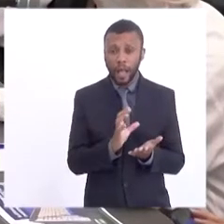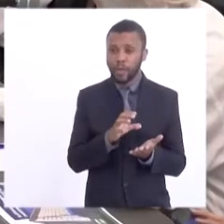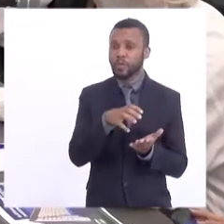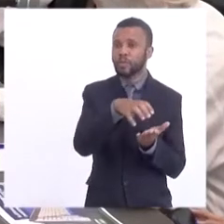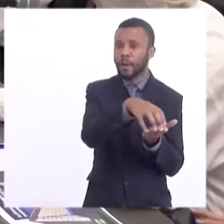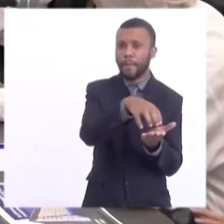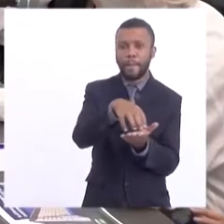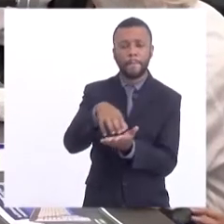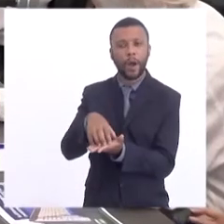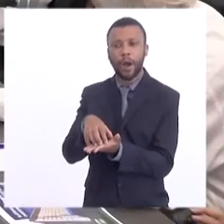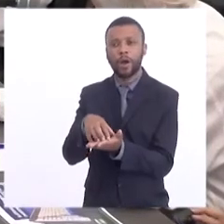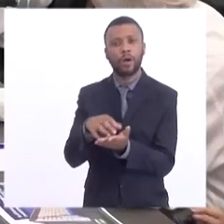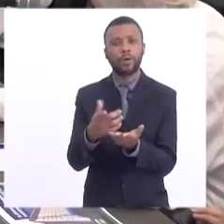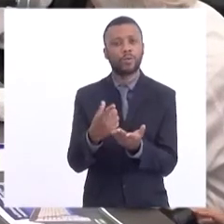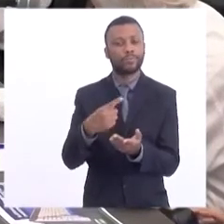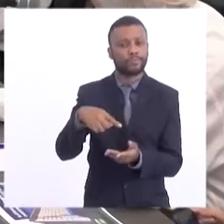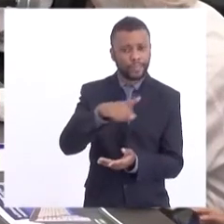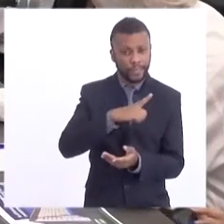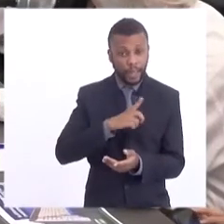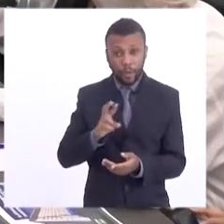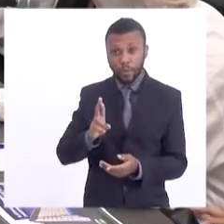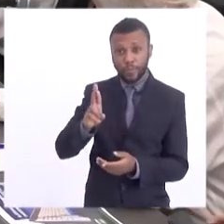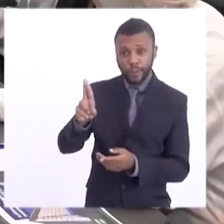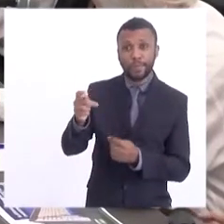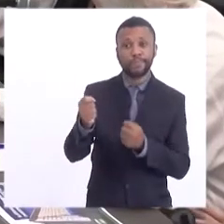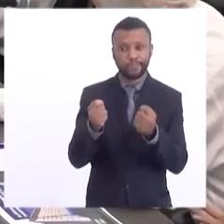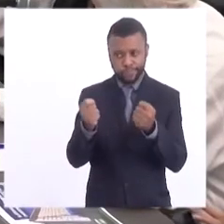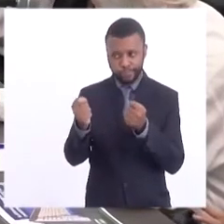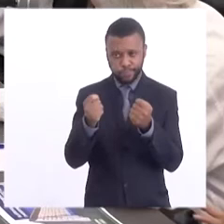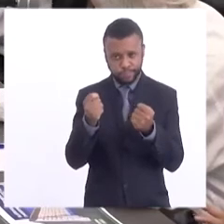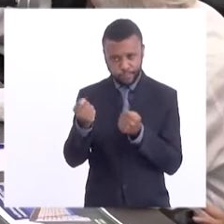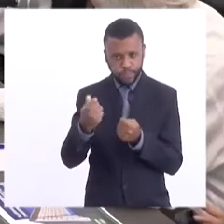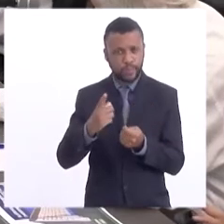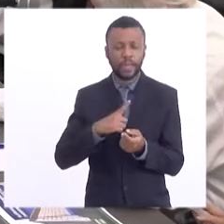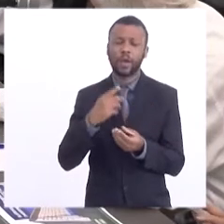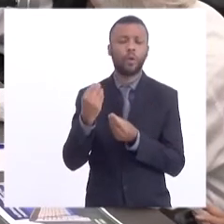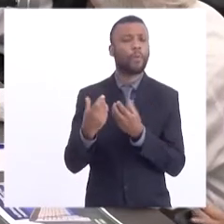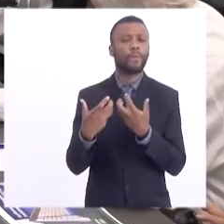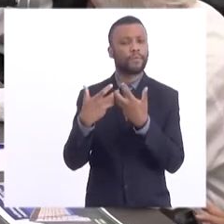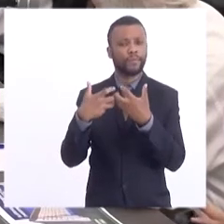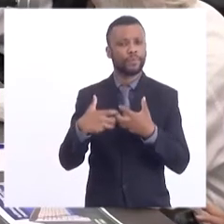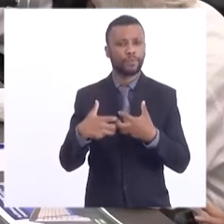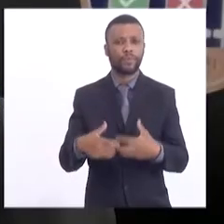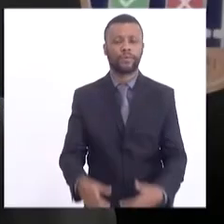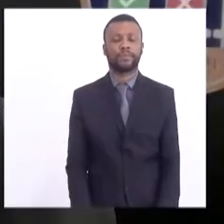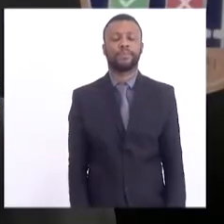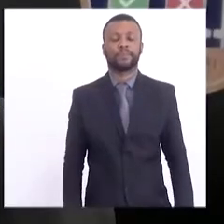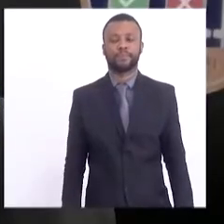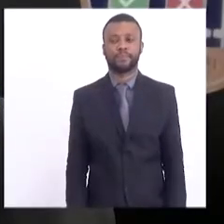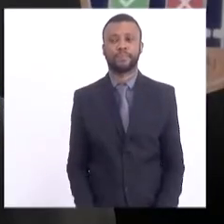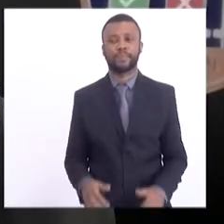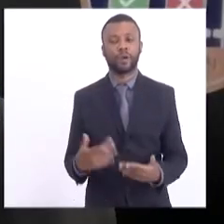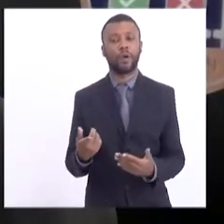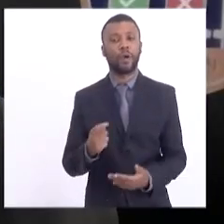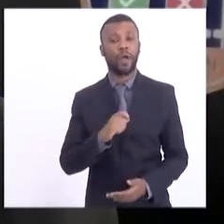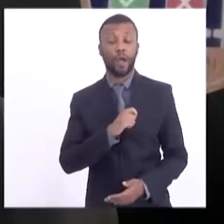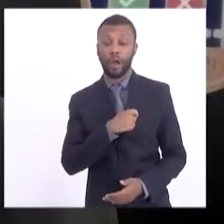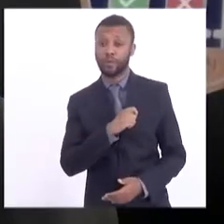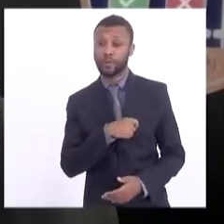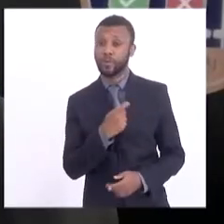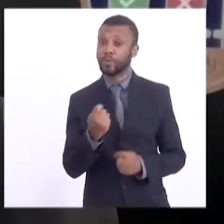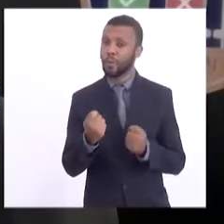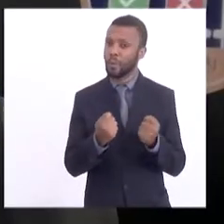enfim e sensoriais tem um controlador tem um tem um controlador controle dela funciona é uma auditor de controle